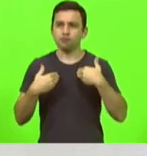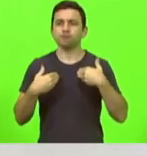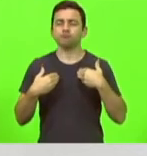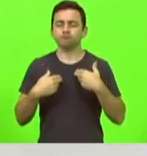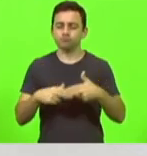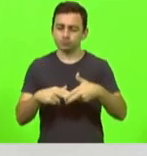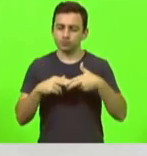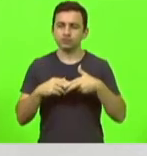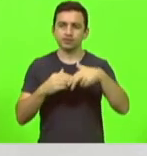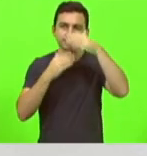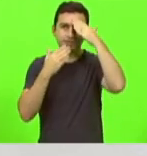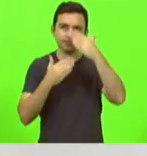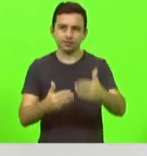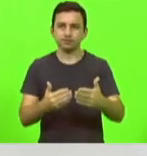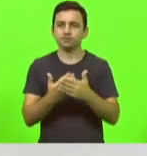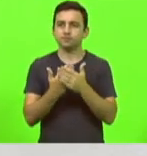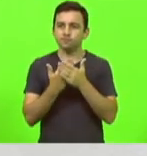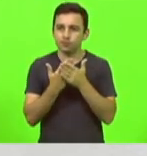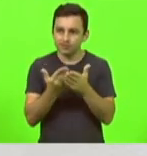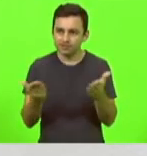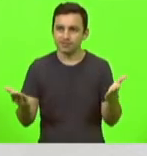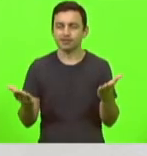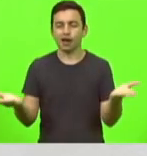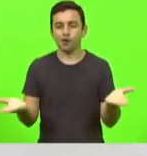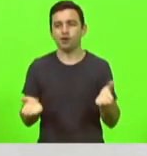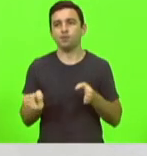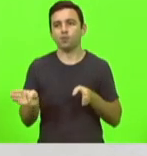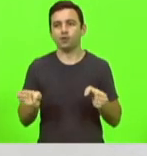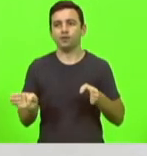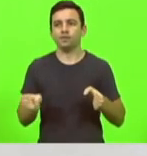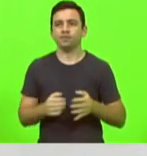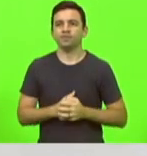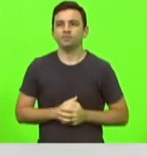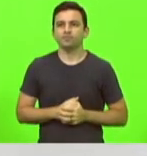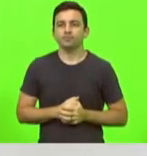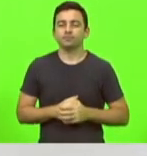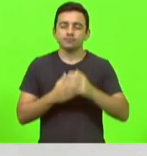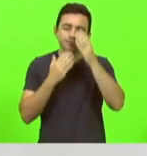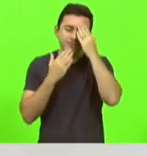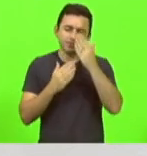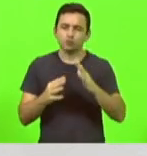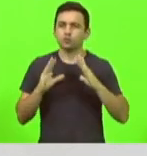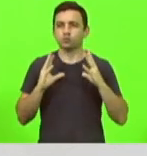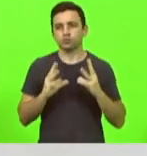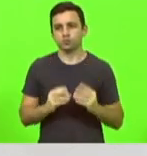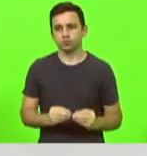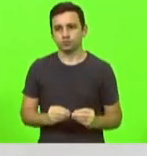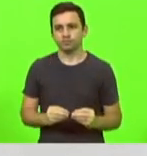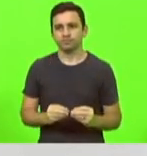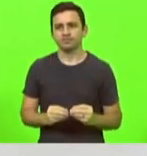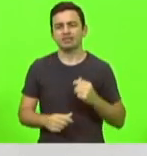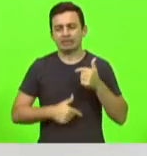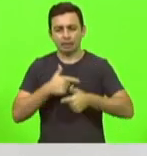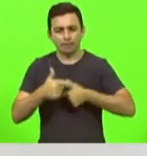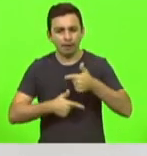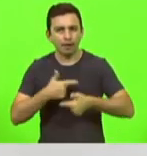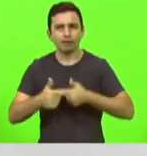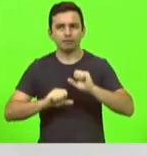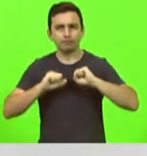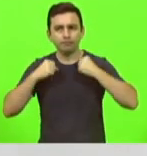agradeço a todos vocês por esse momento e agradeço a todos que com trabalho dedicação